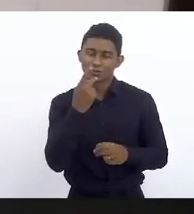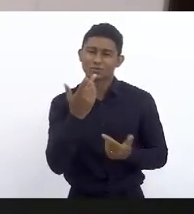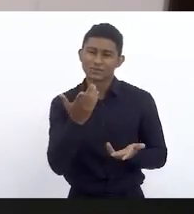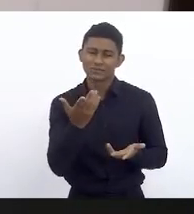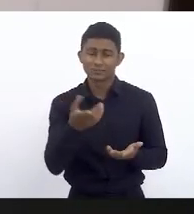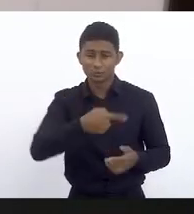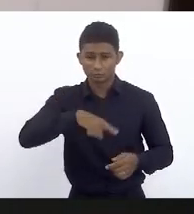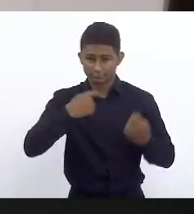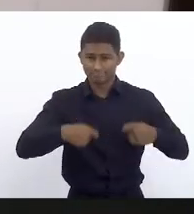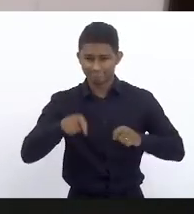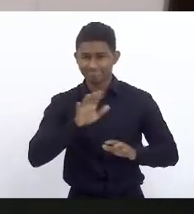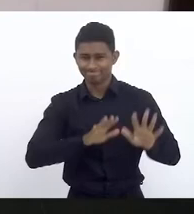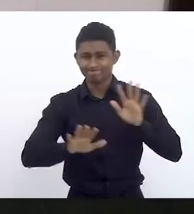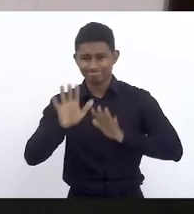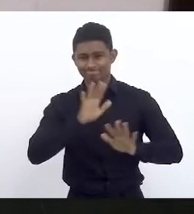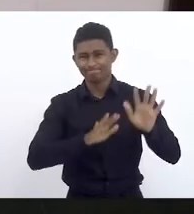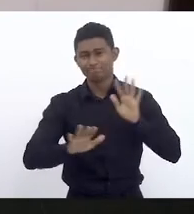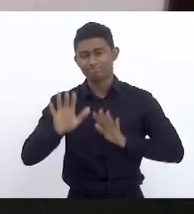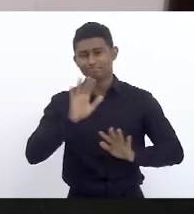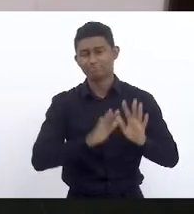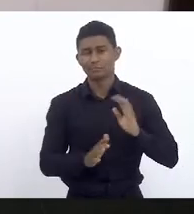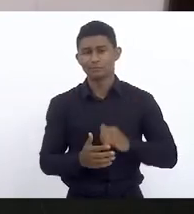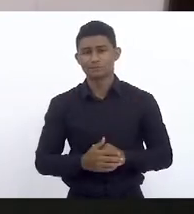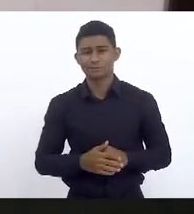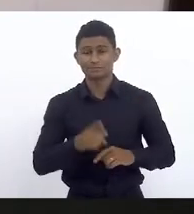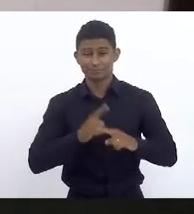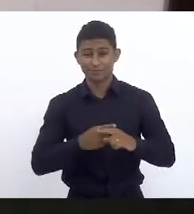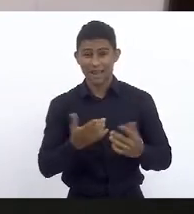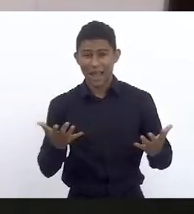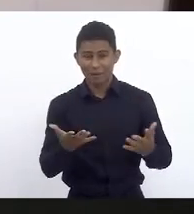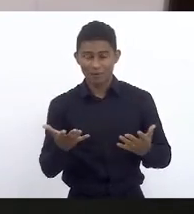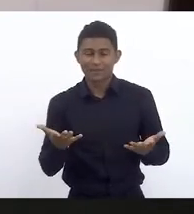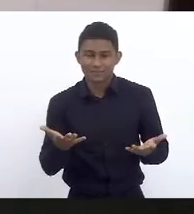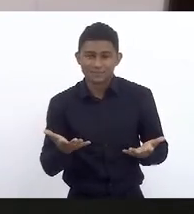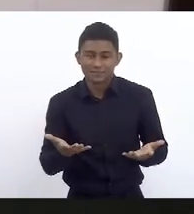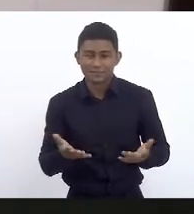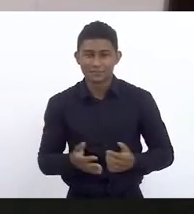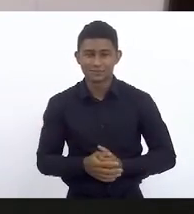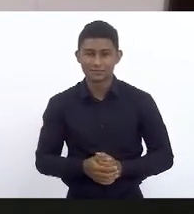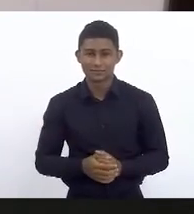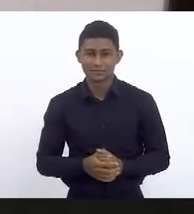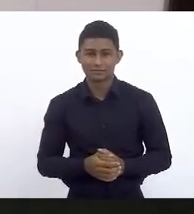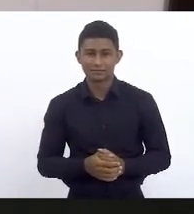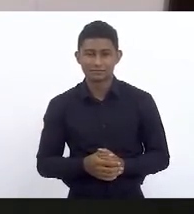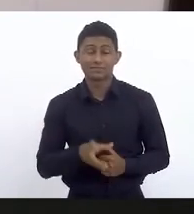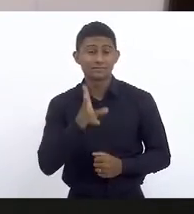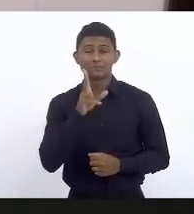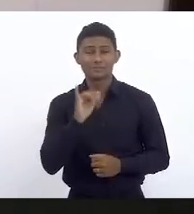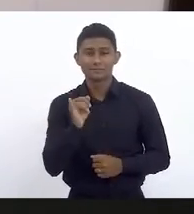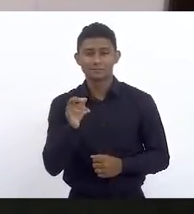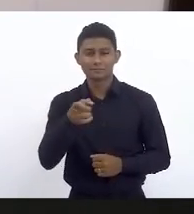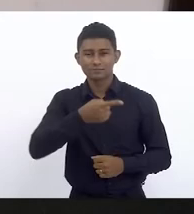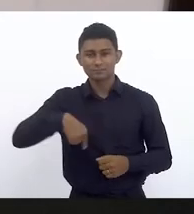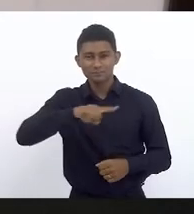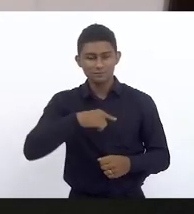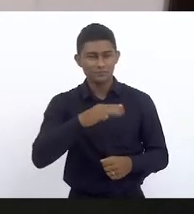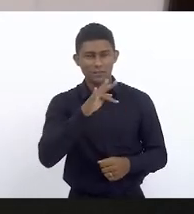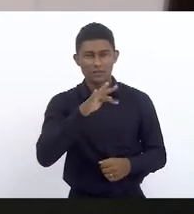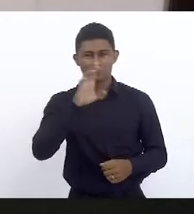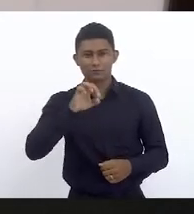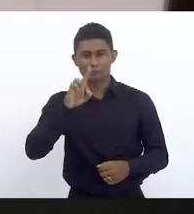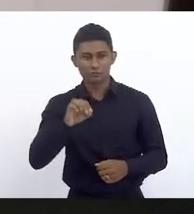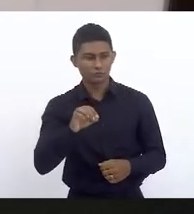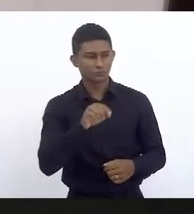né? Porque, nessa altura do campeonato, se a gente criar um fundo de